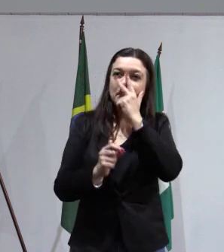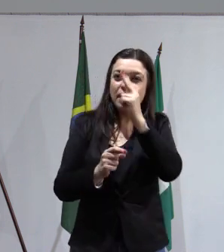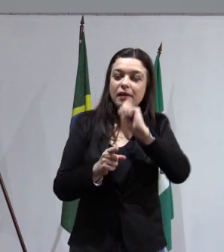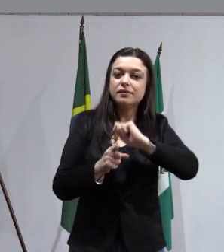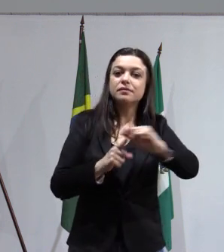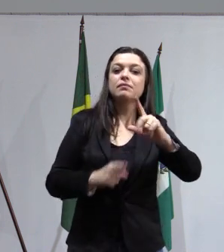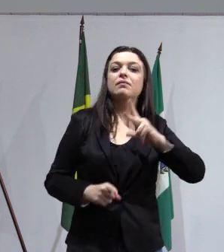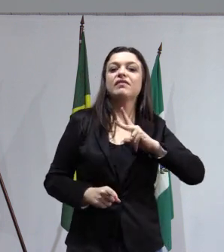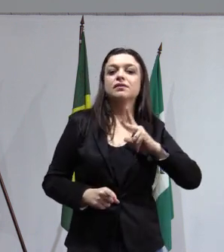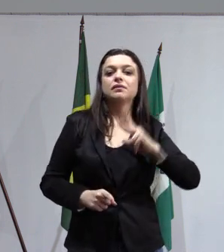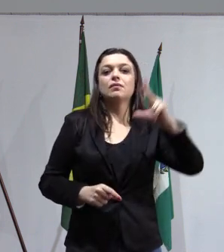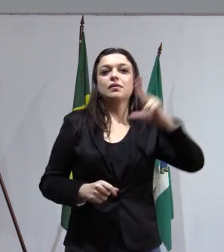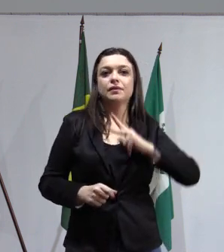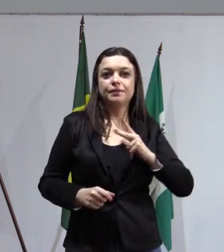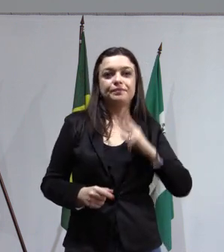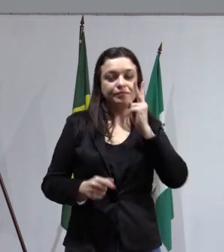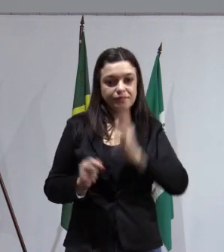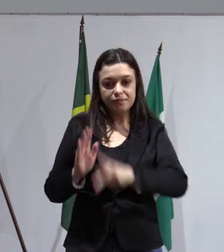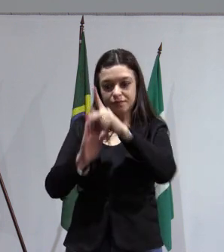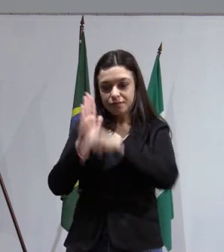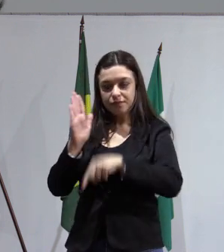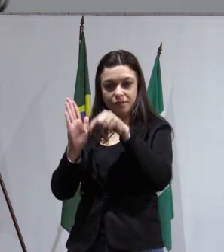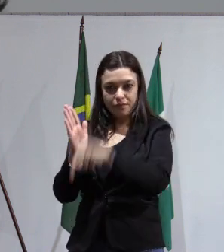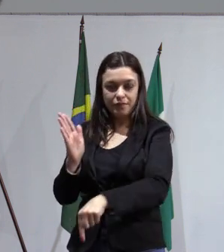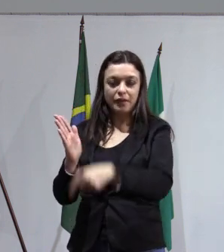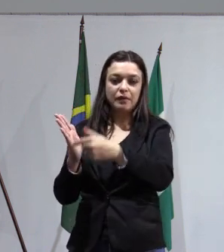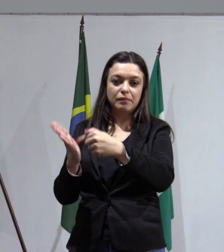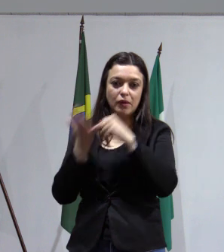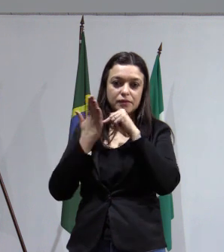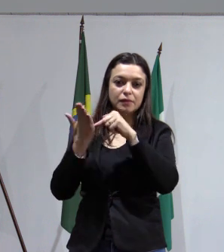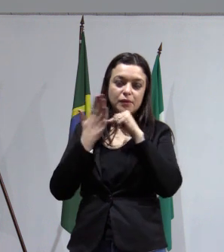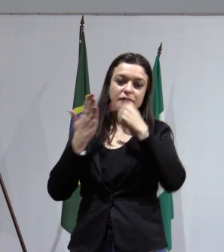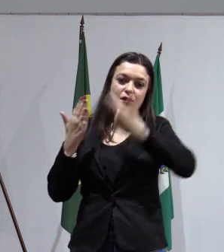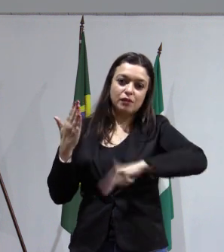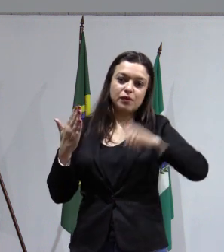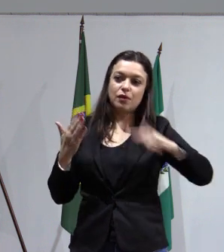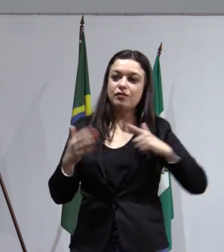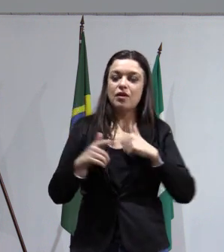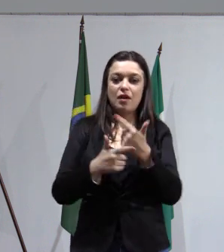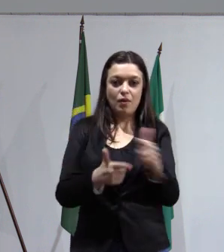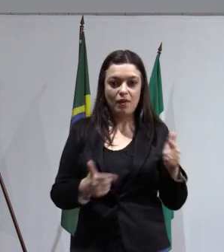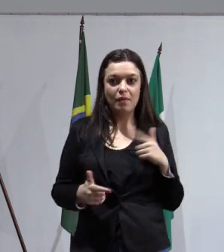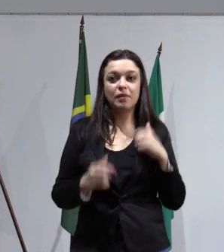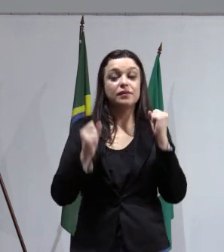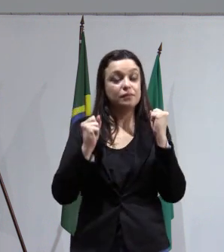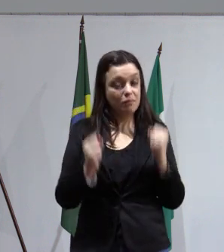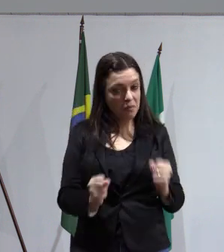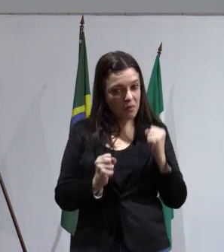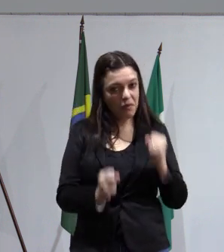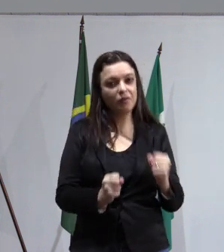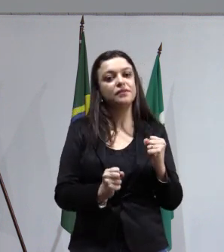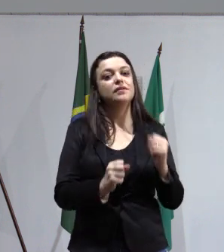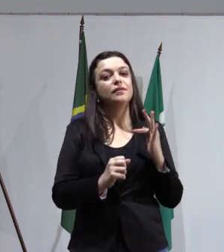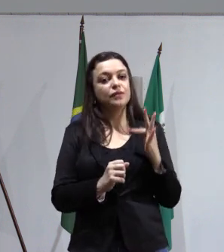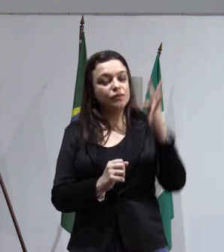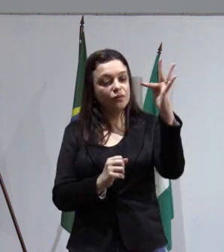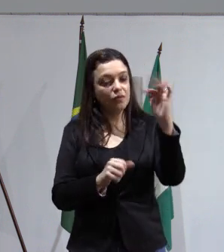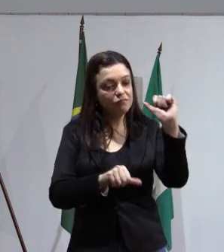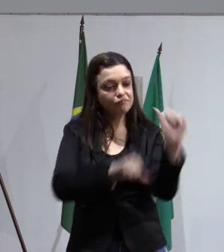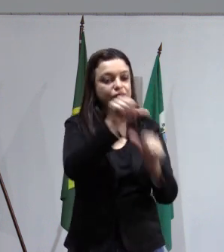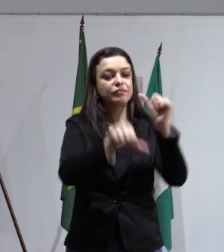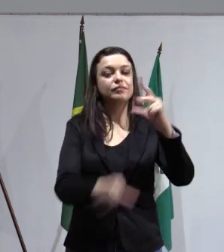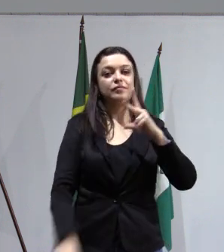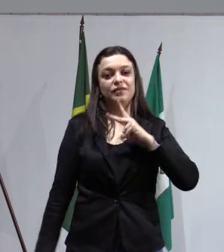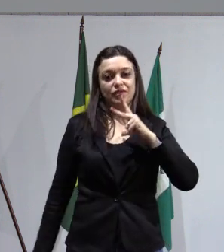tempo inteiro no programa, que não é, não é a privatização, mas a gente sabe como isso pode ser um passo muito direto a